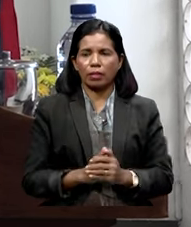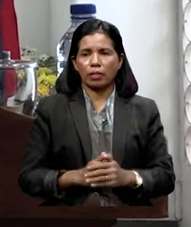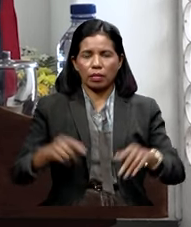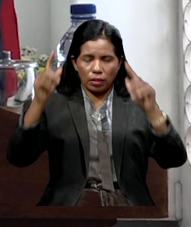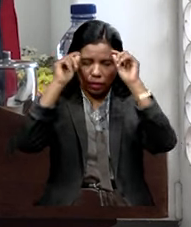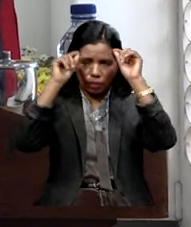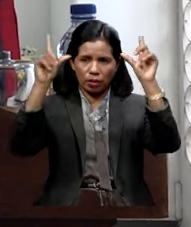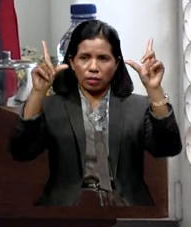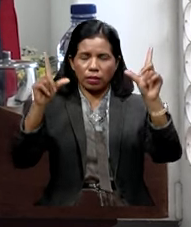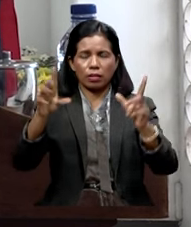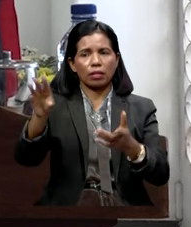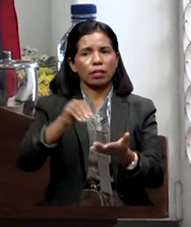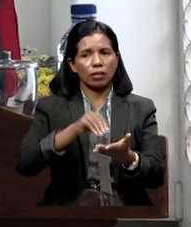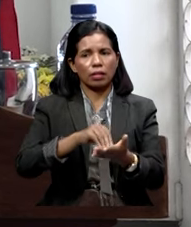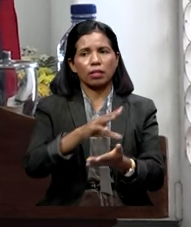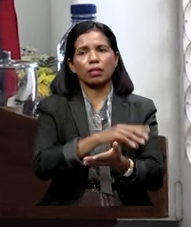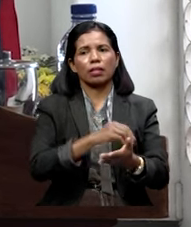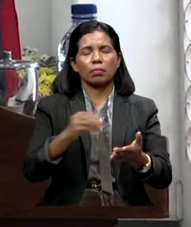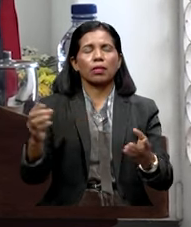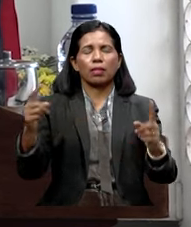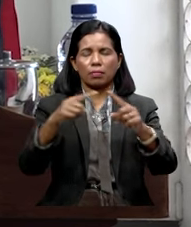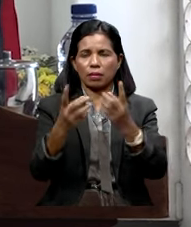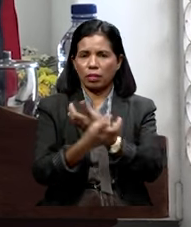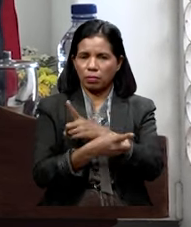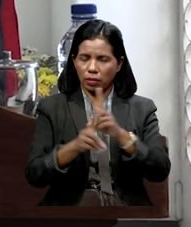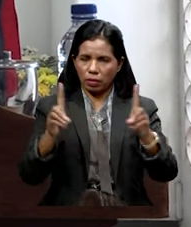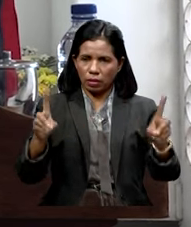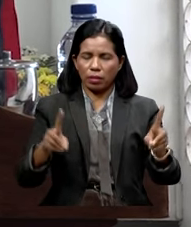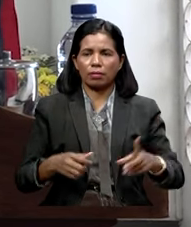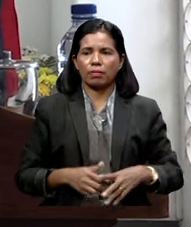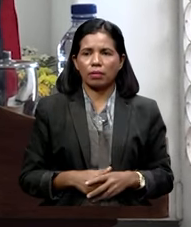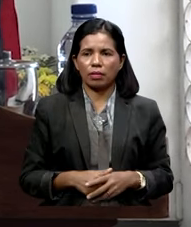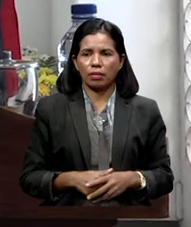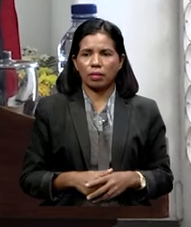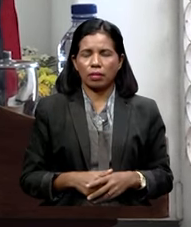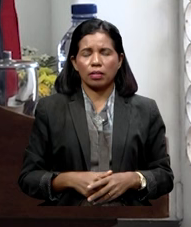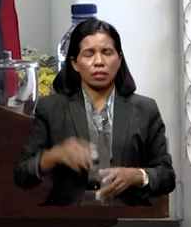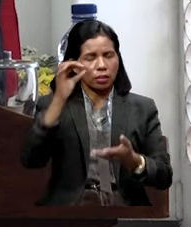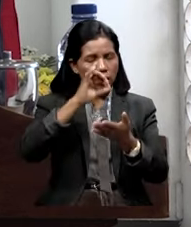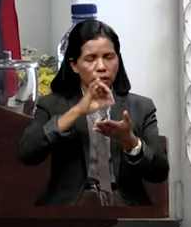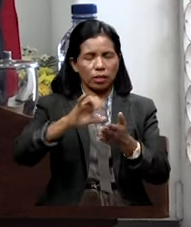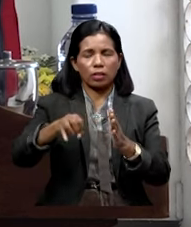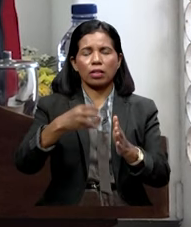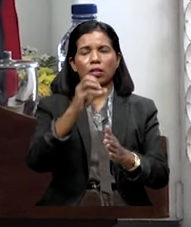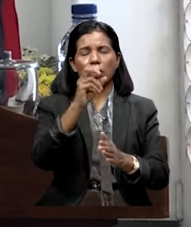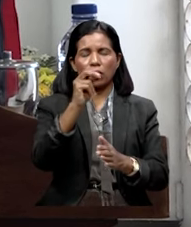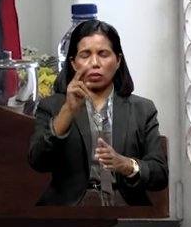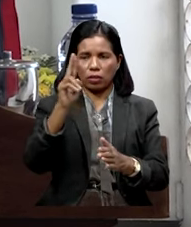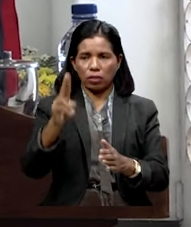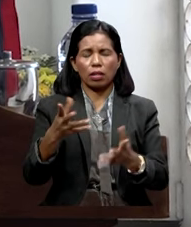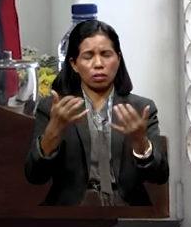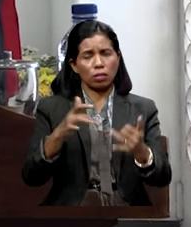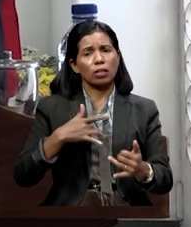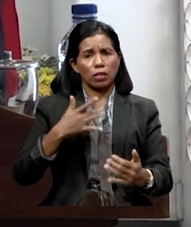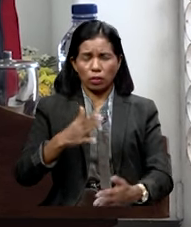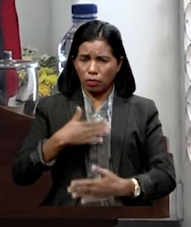Timor-Leste ganhou a batalha da democracia. E como secretário-geral das Nações Unidas, eu naturalmente sinto orgulho em